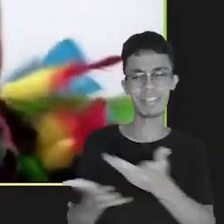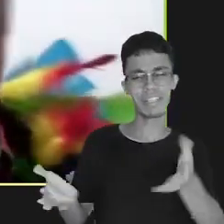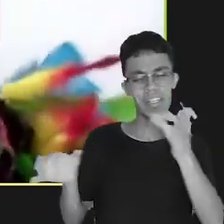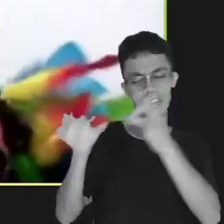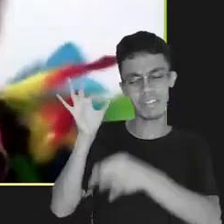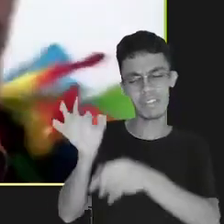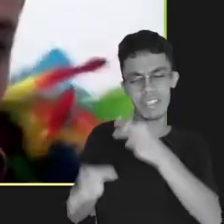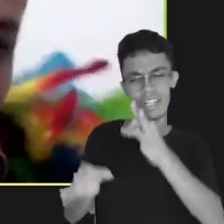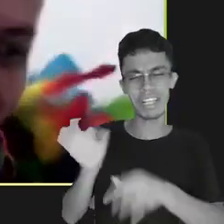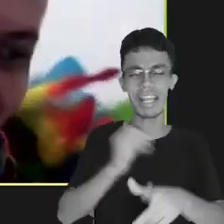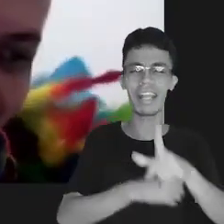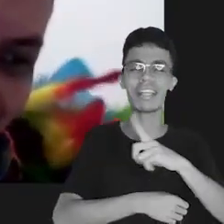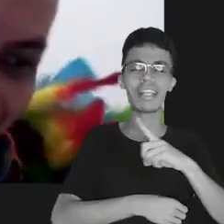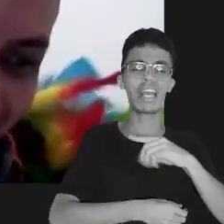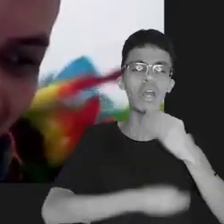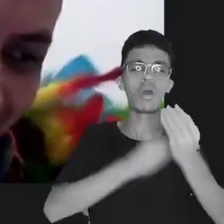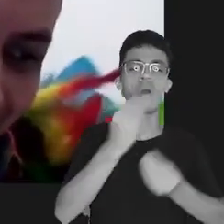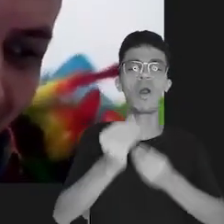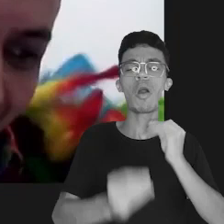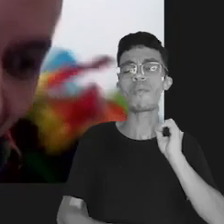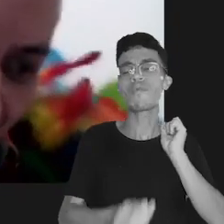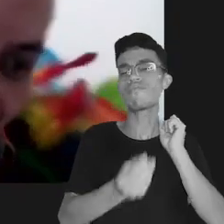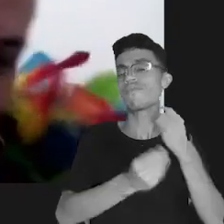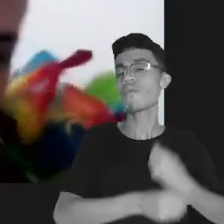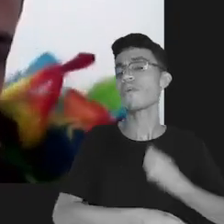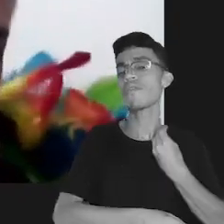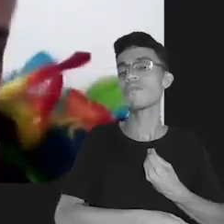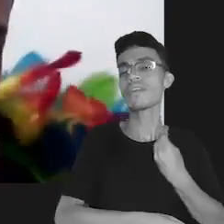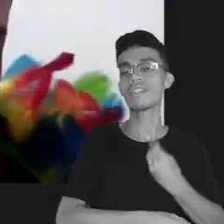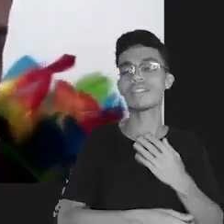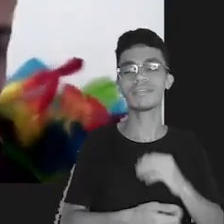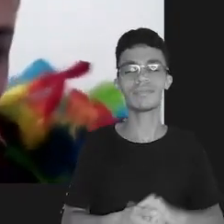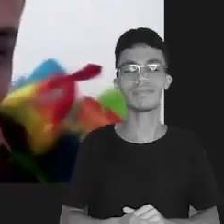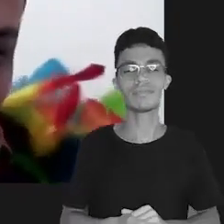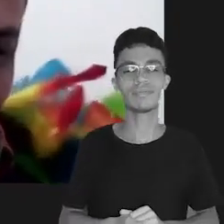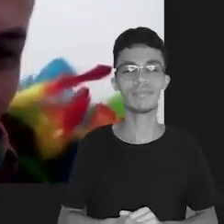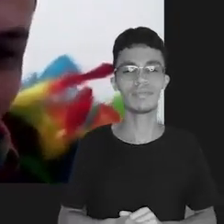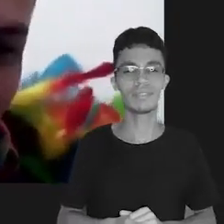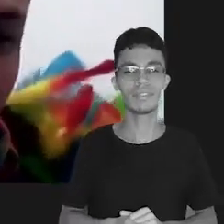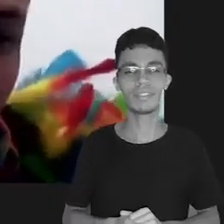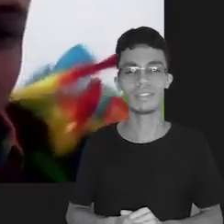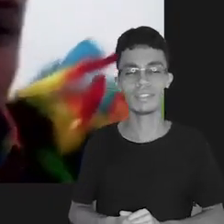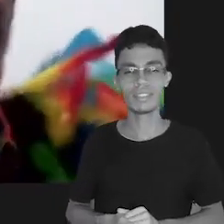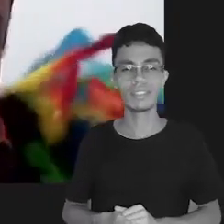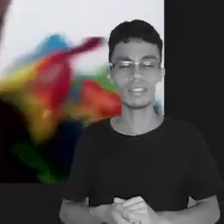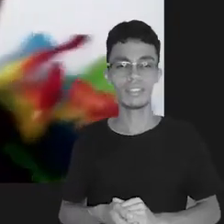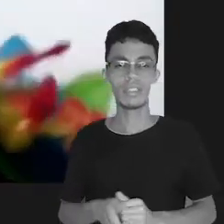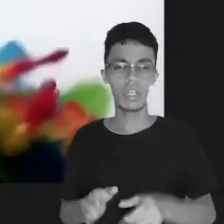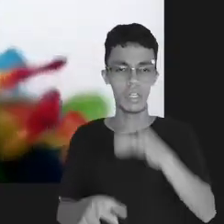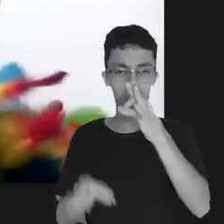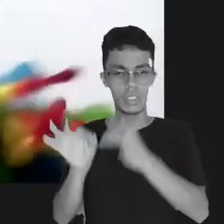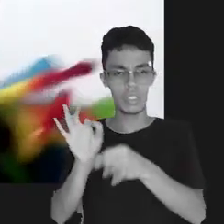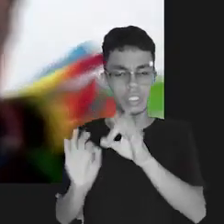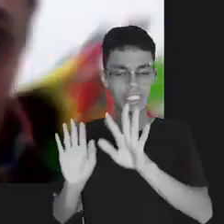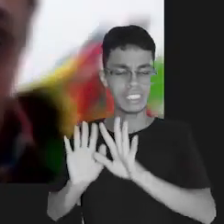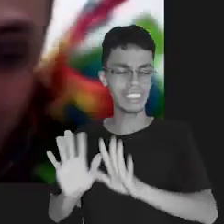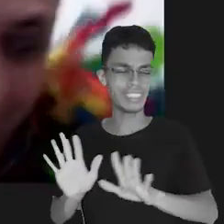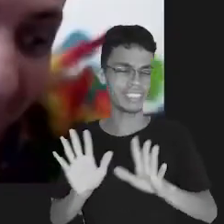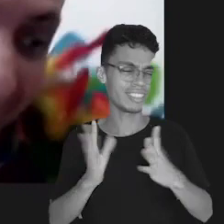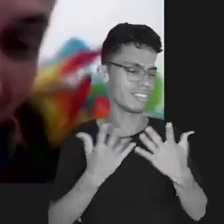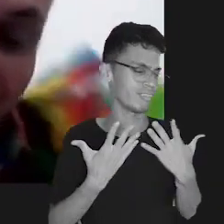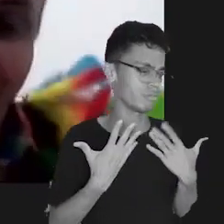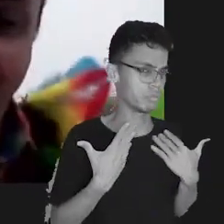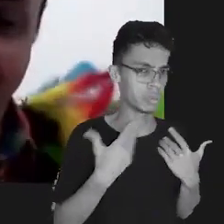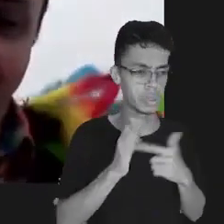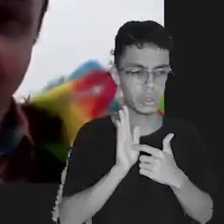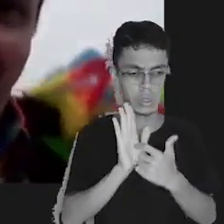seu ganha-pão. A cada testemunha que entra, com exceção do agente, os juízes dão demonstração de desagrado em